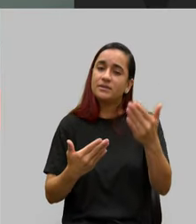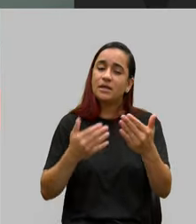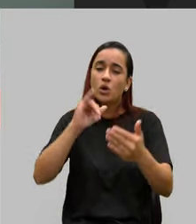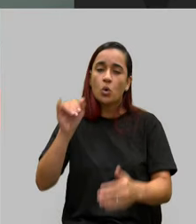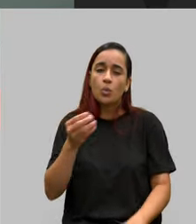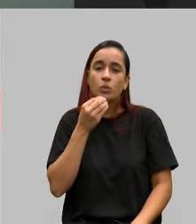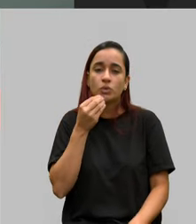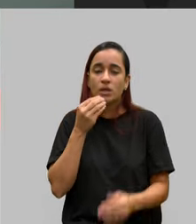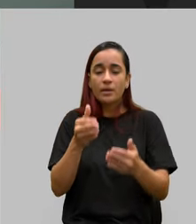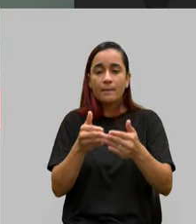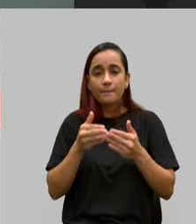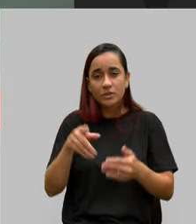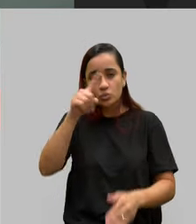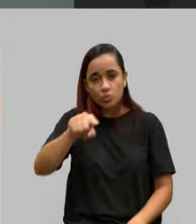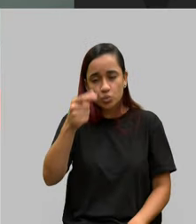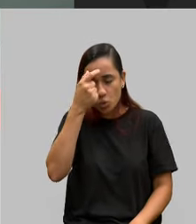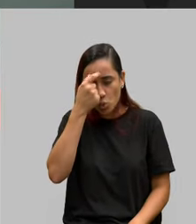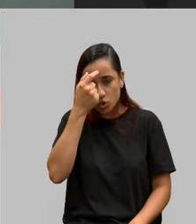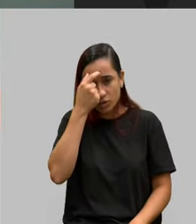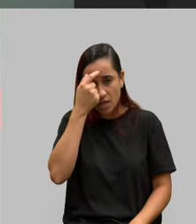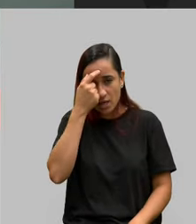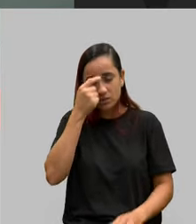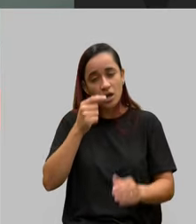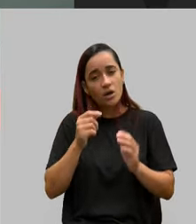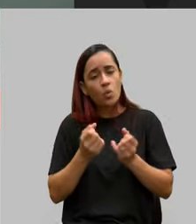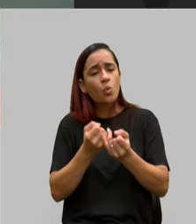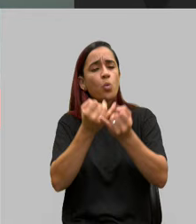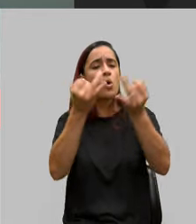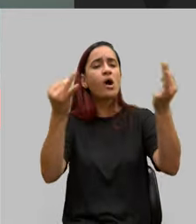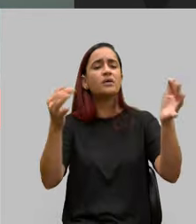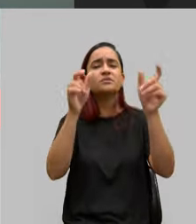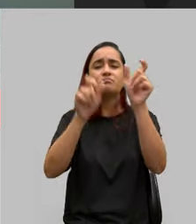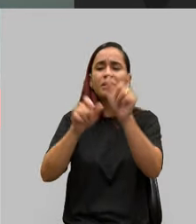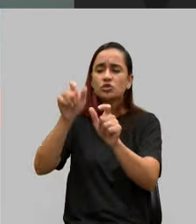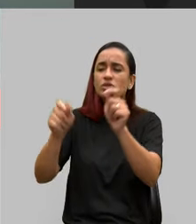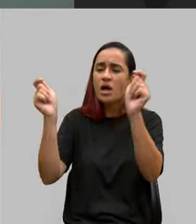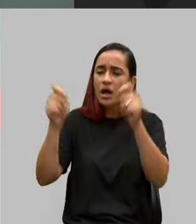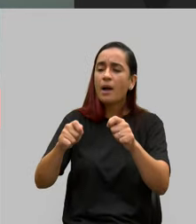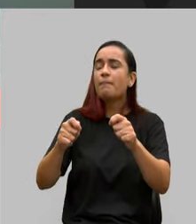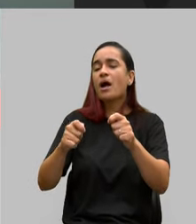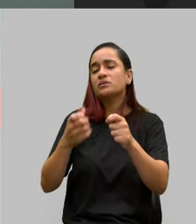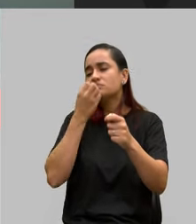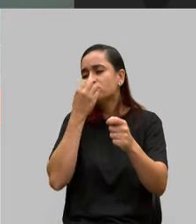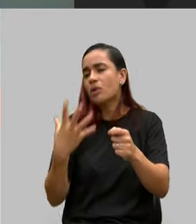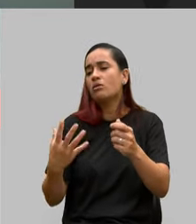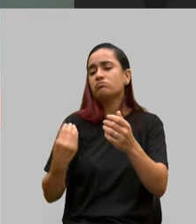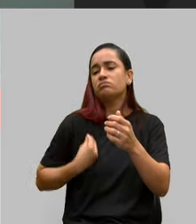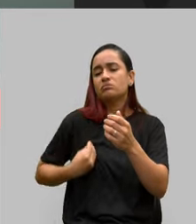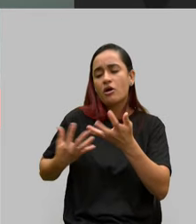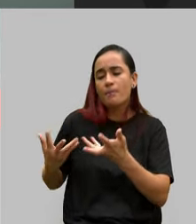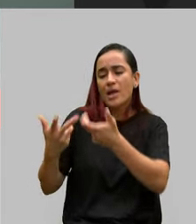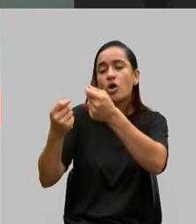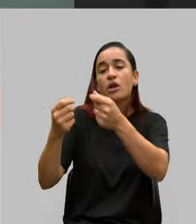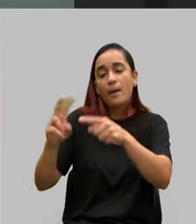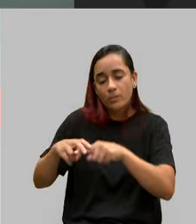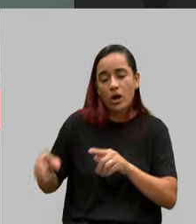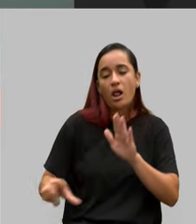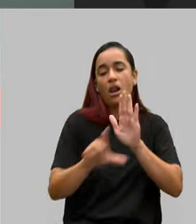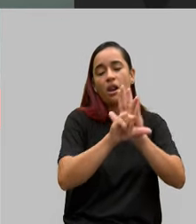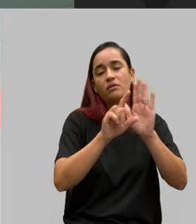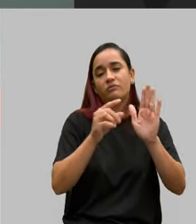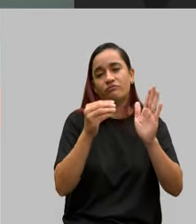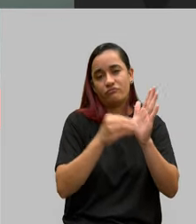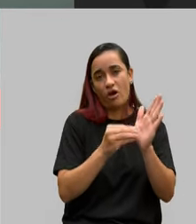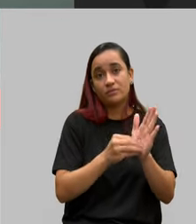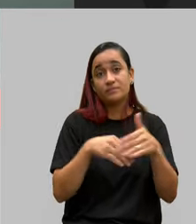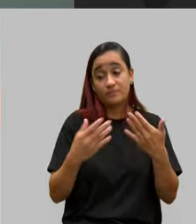consciência apelo a tantas pessoas que podem se beneficiar de leis mais justas e afinadas com a ciência a cannabis